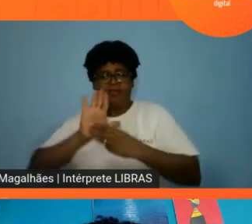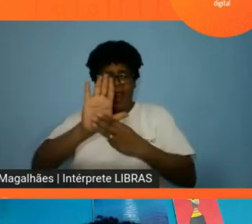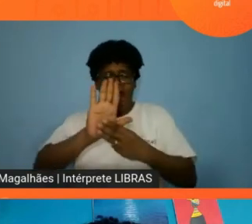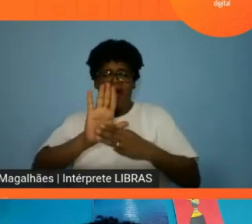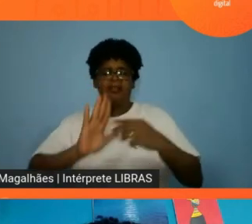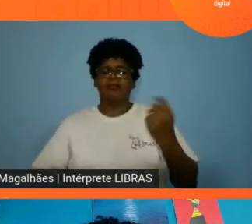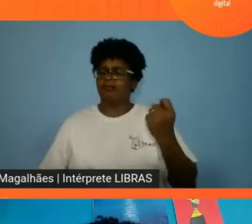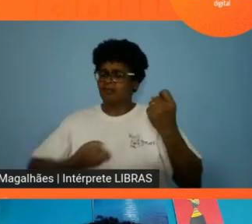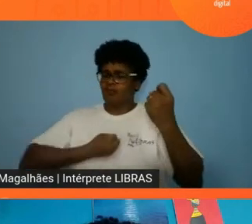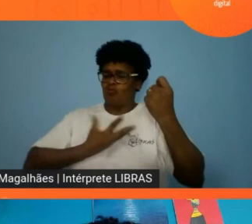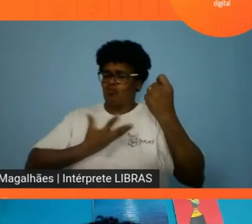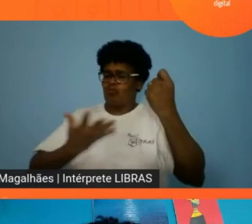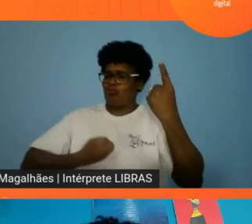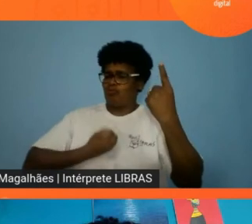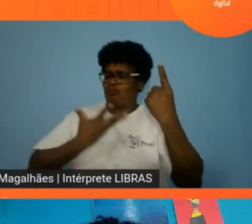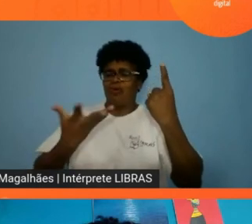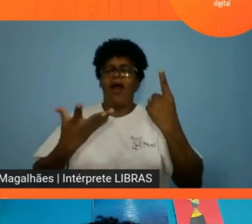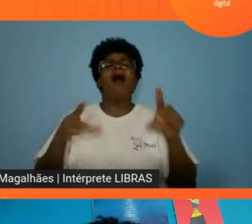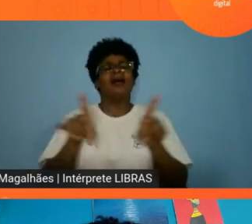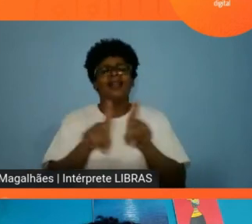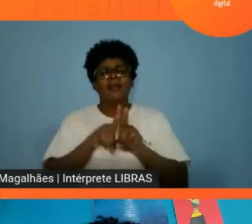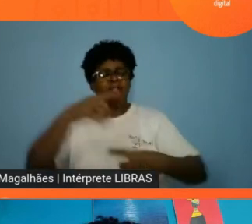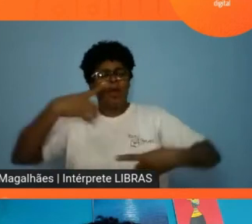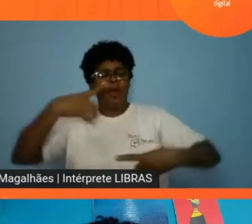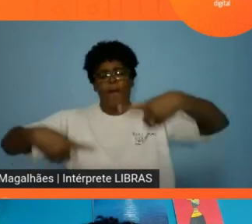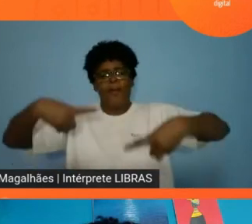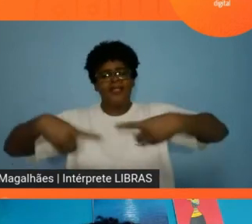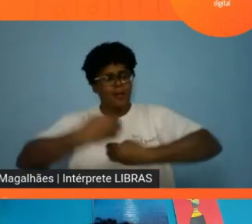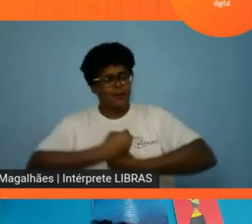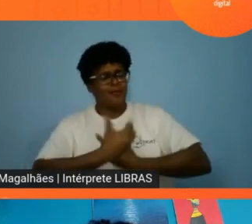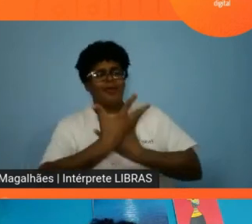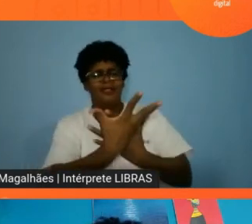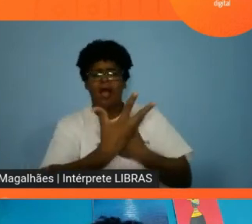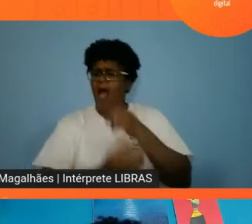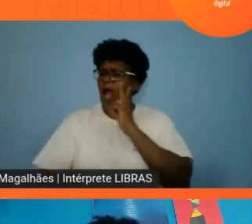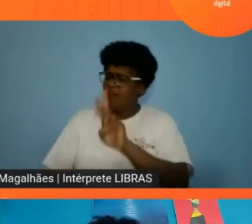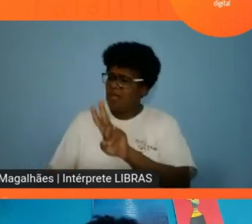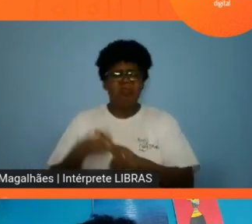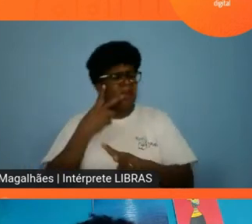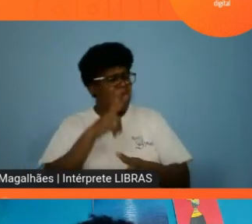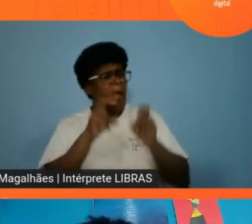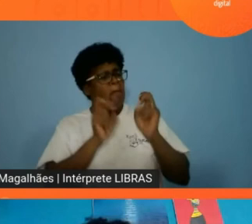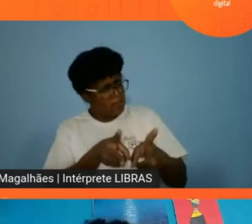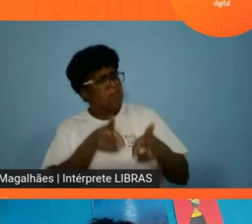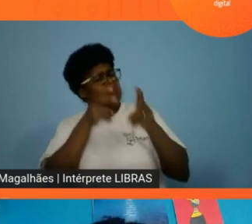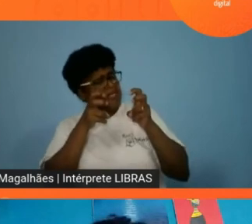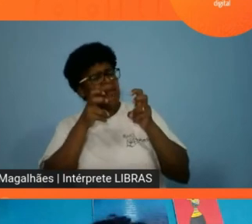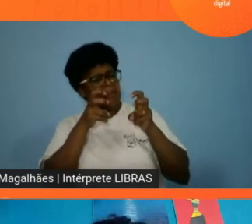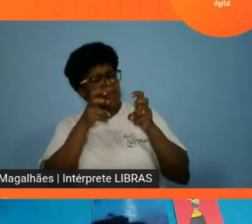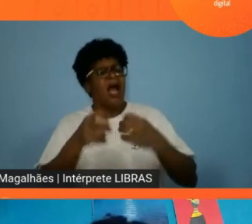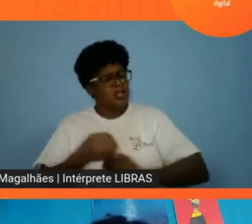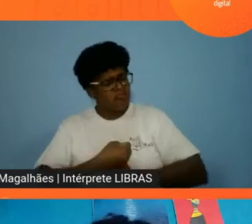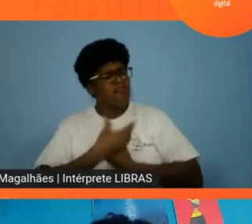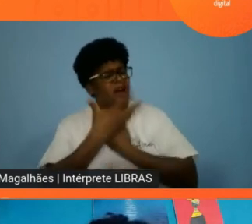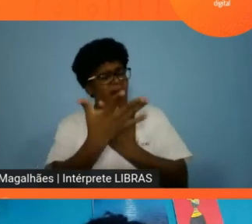sua poesia, fazer a sua competição. E aí eu vi que aqueles poetas, eles falavam sobre temas